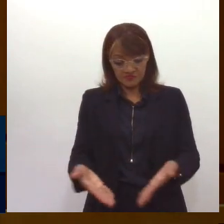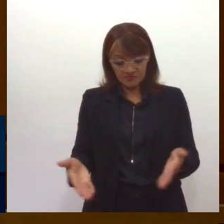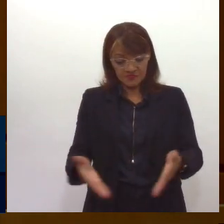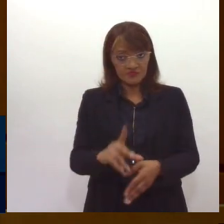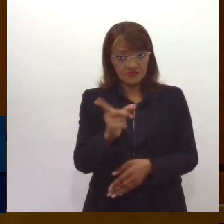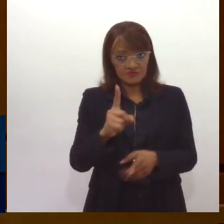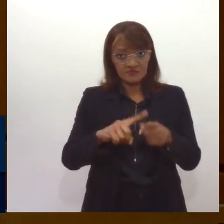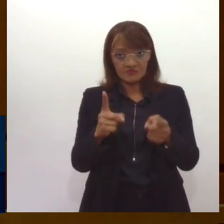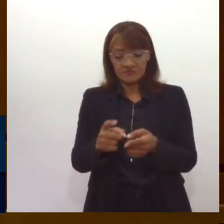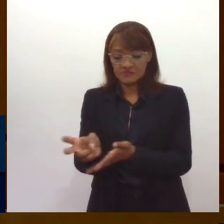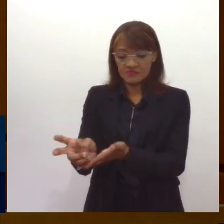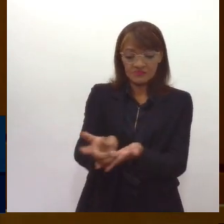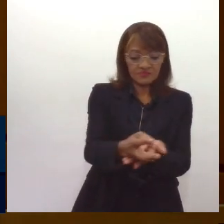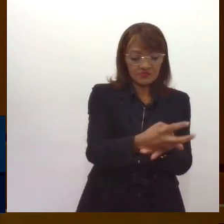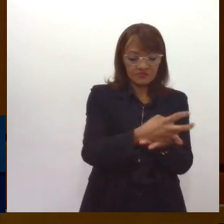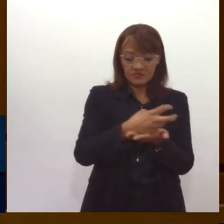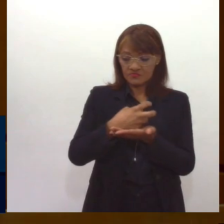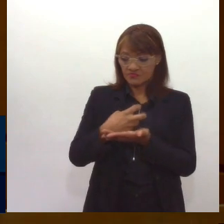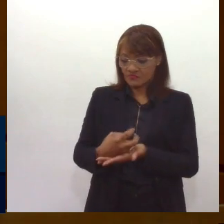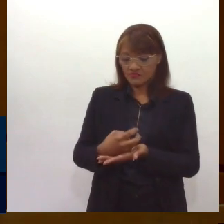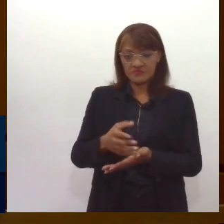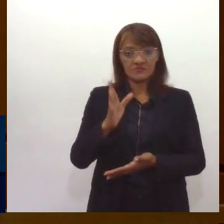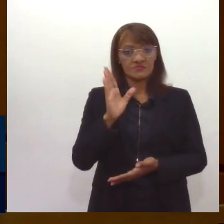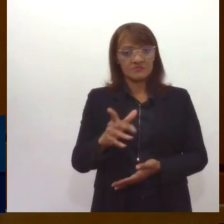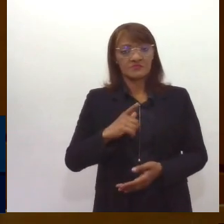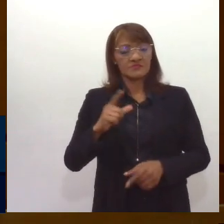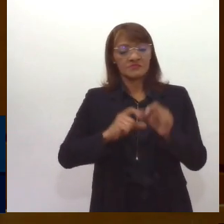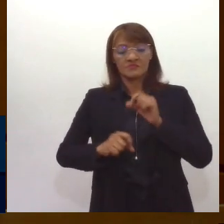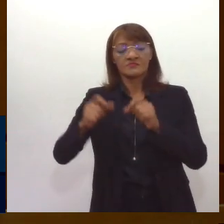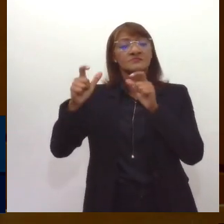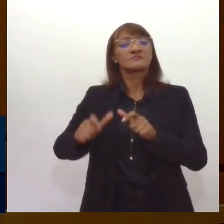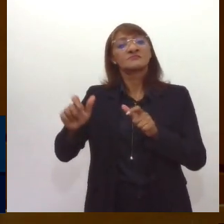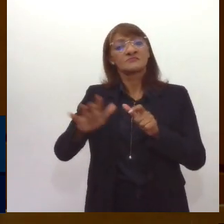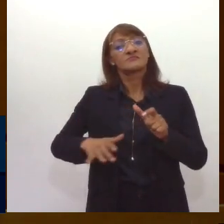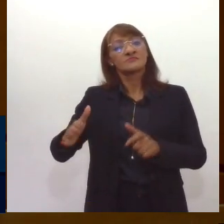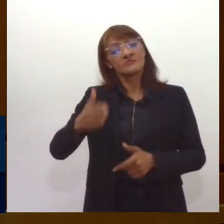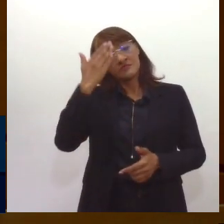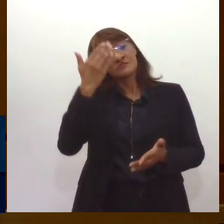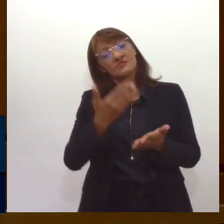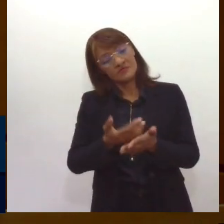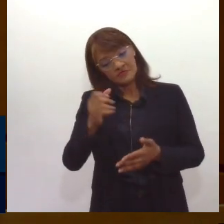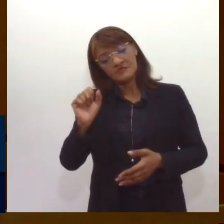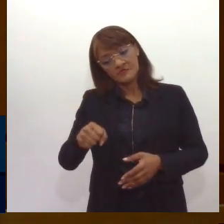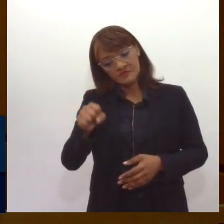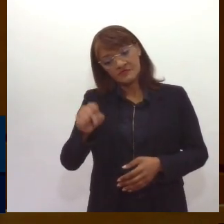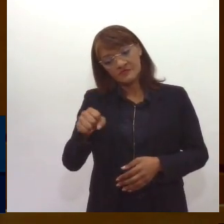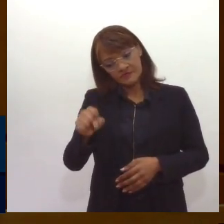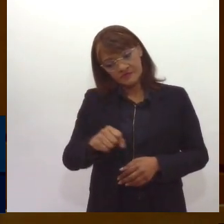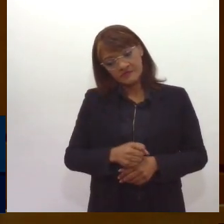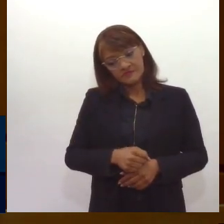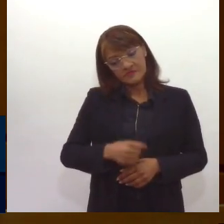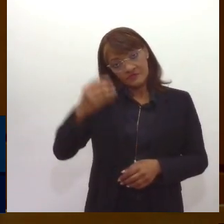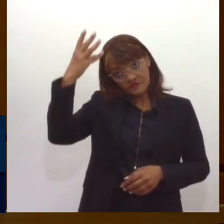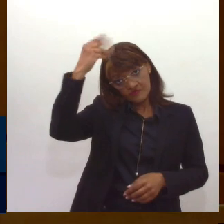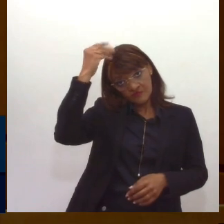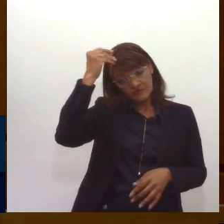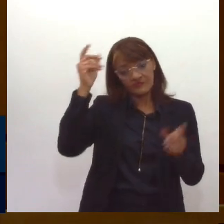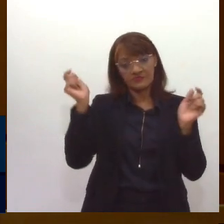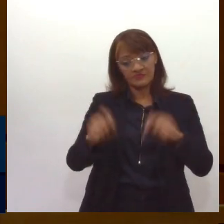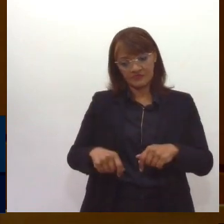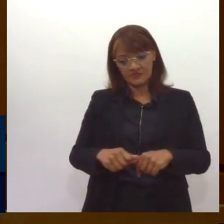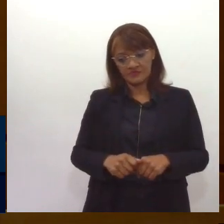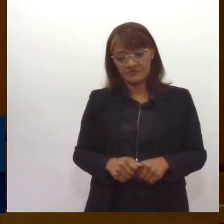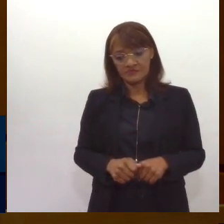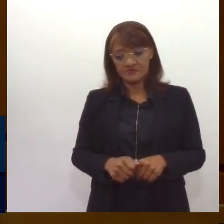corresponde àquela região, eu tenho certeza que São Cristóvão tem condições de administrar. Mas também defendo que